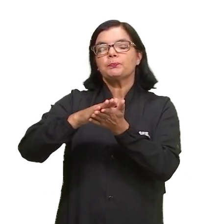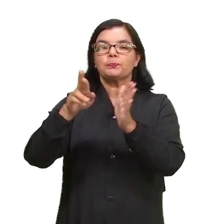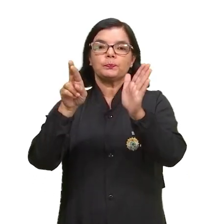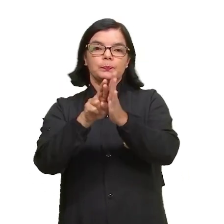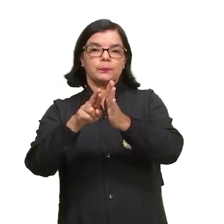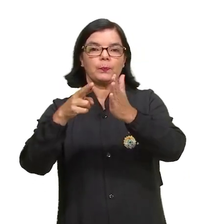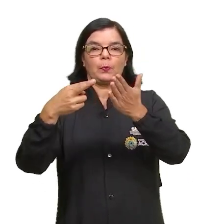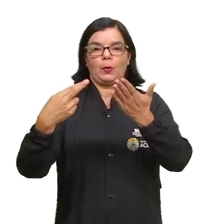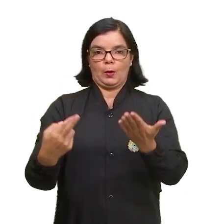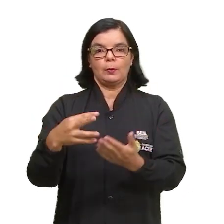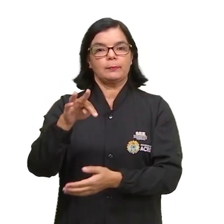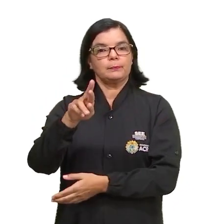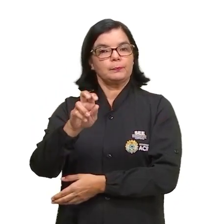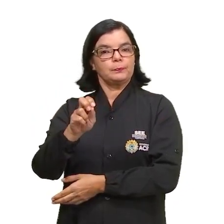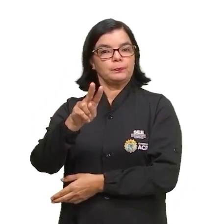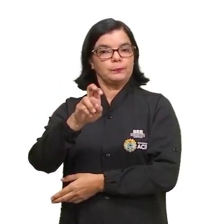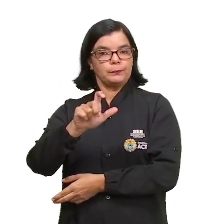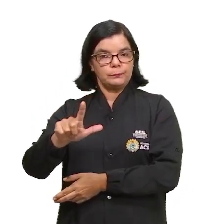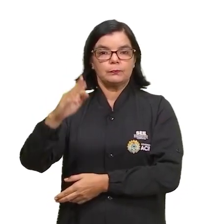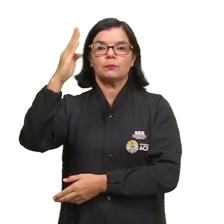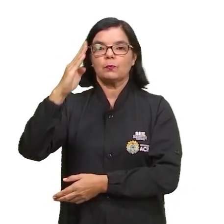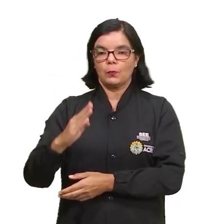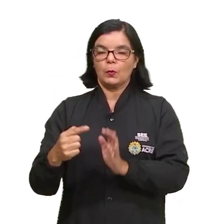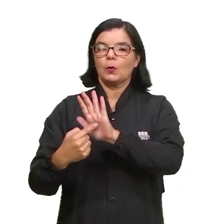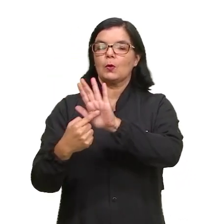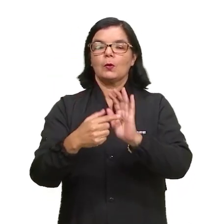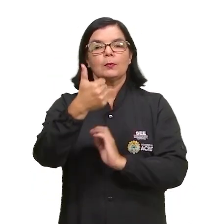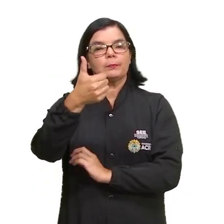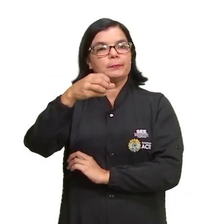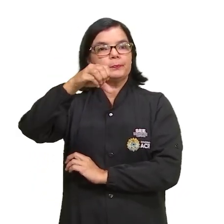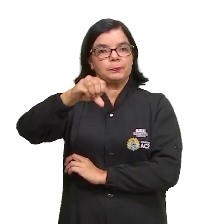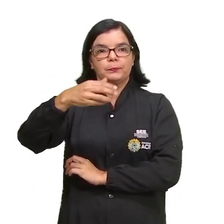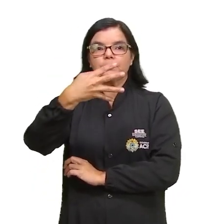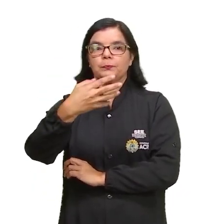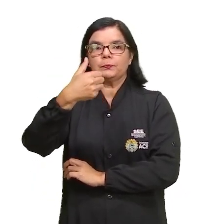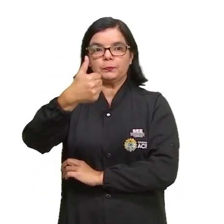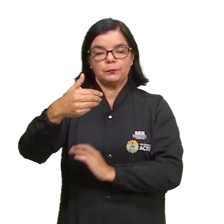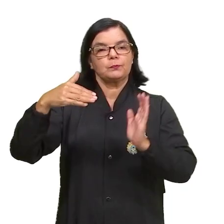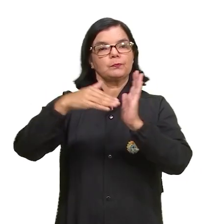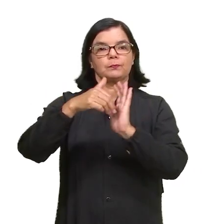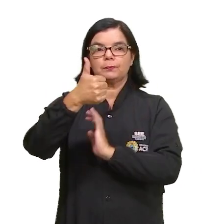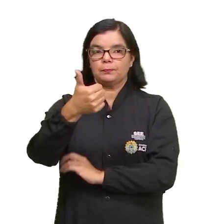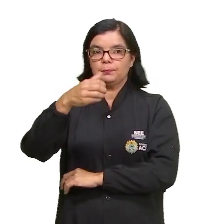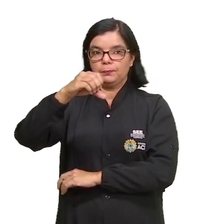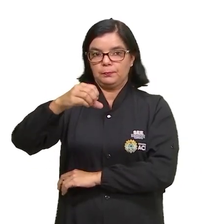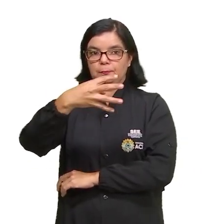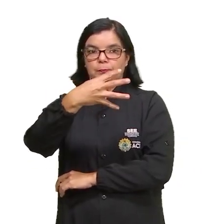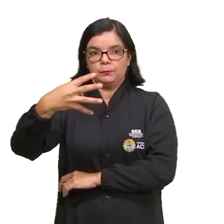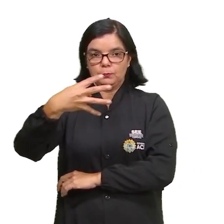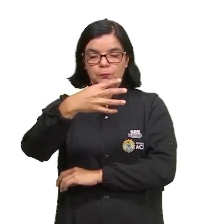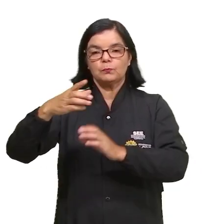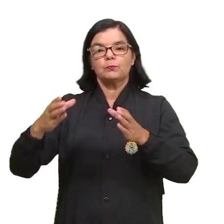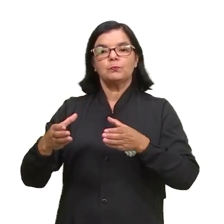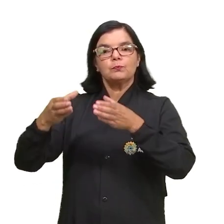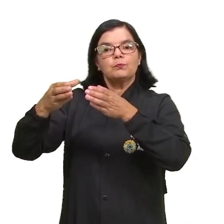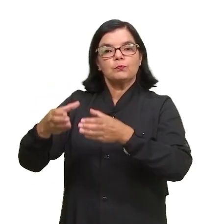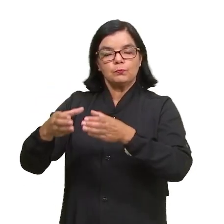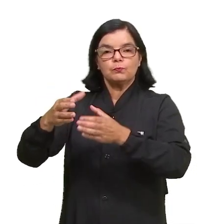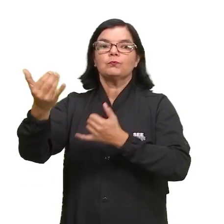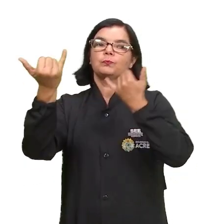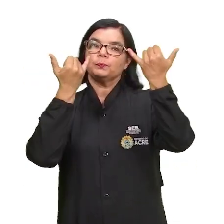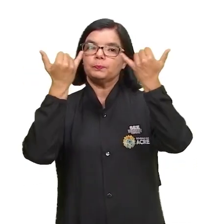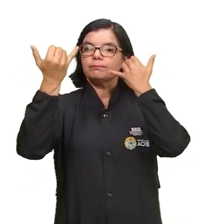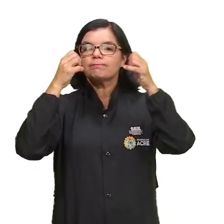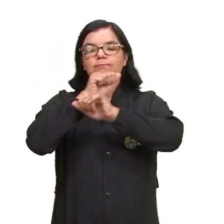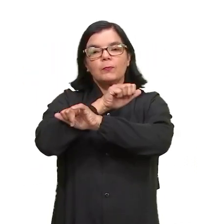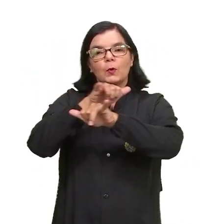revista Travel in Brasil, publicadas entre 1941 e 1944 pelo Departamento de